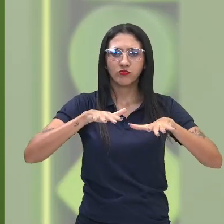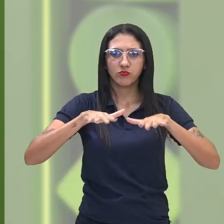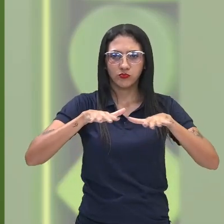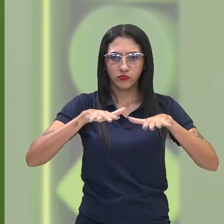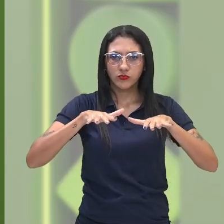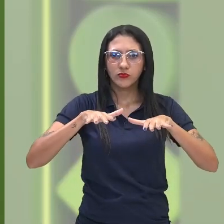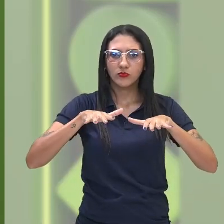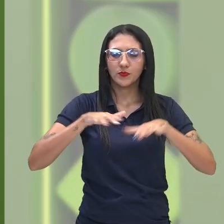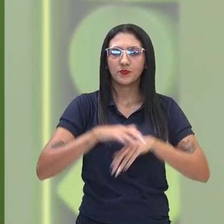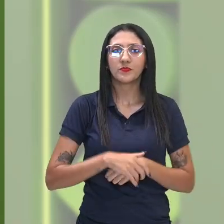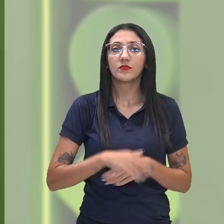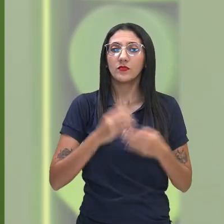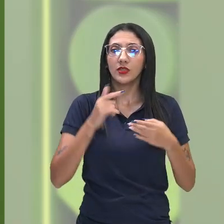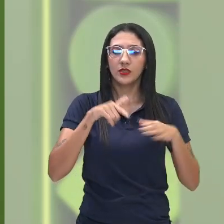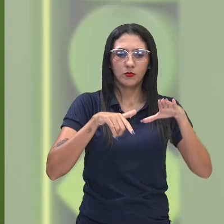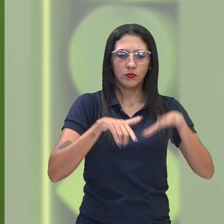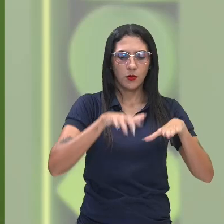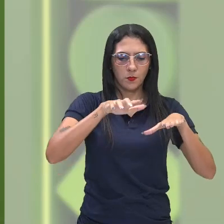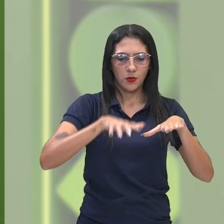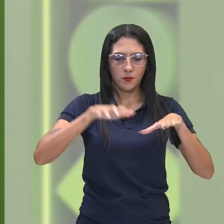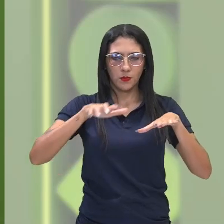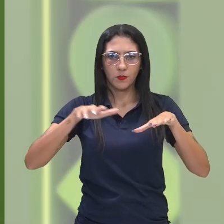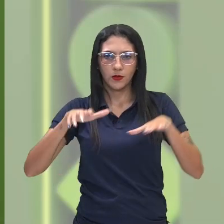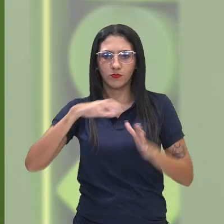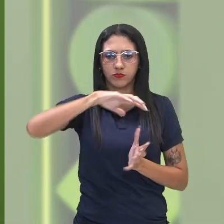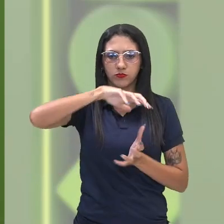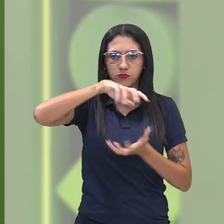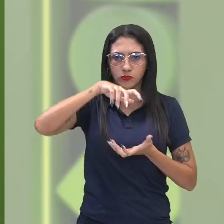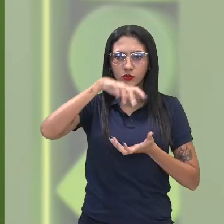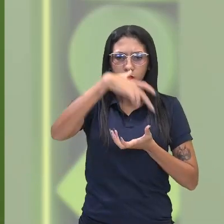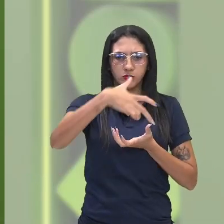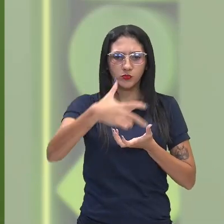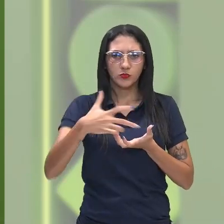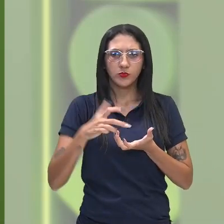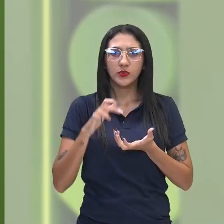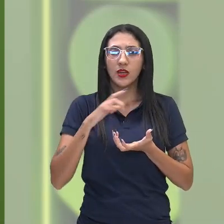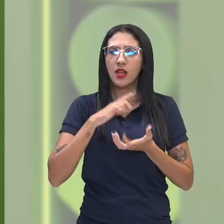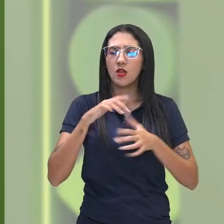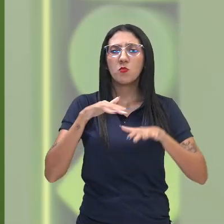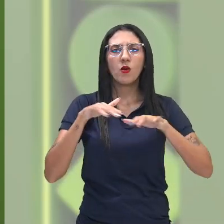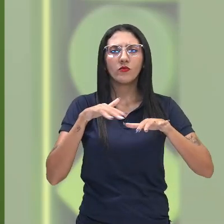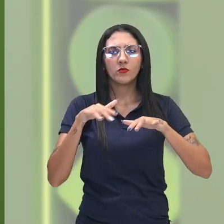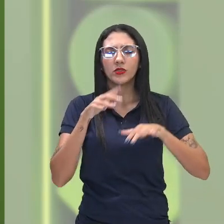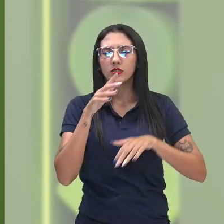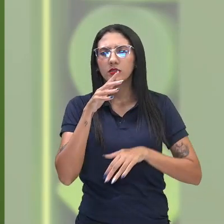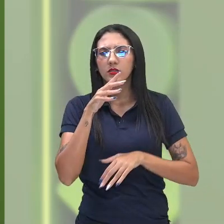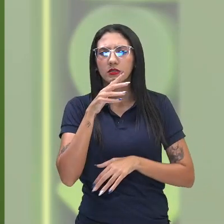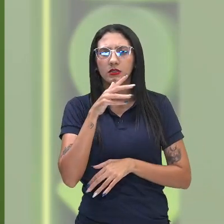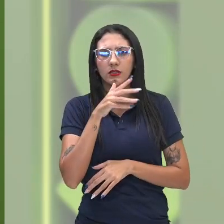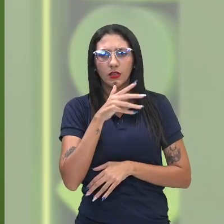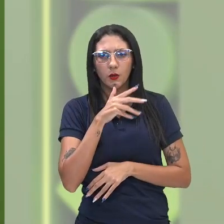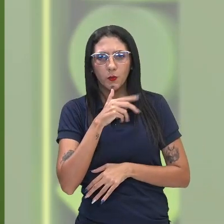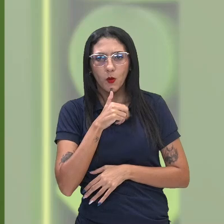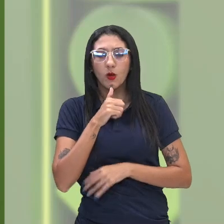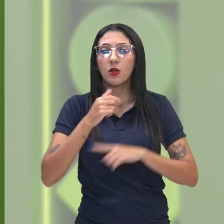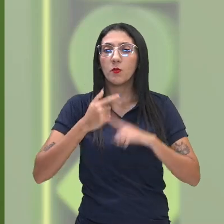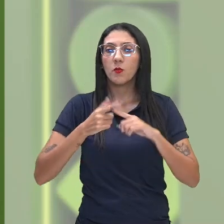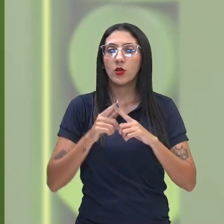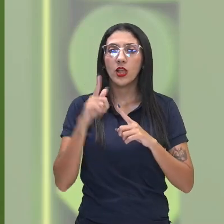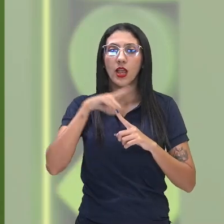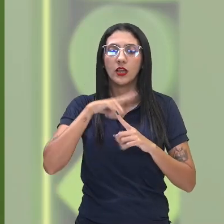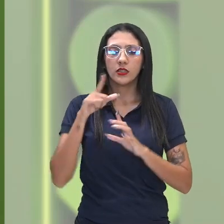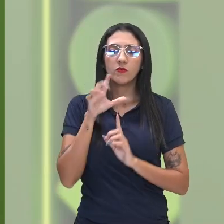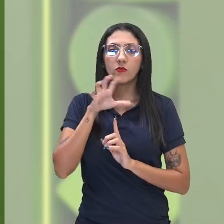blocos. E esses blocos eles vão estar se movimentando, né? Um movimento ali bem lento, justamente por causa da influência